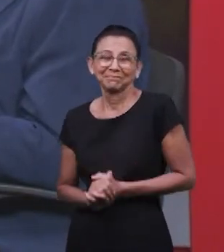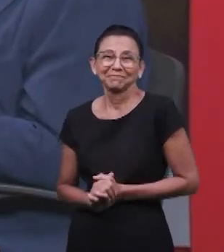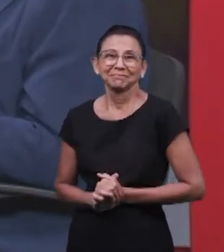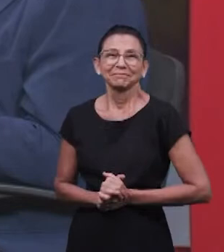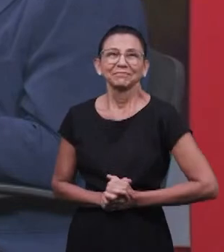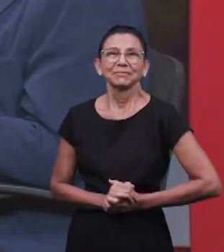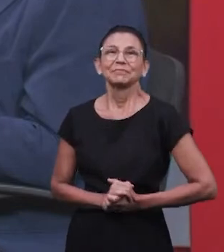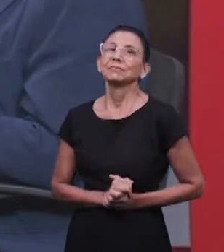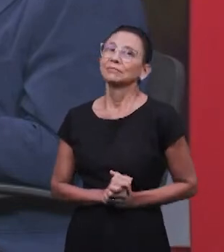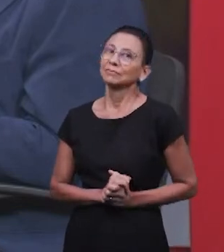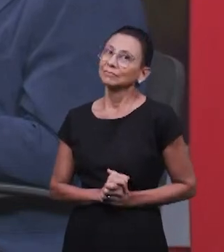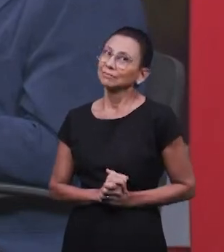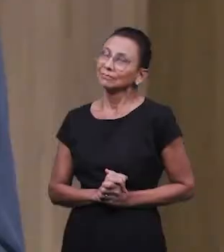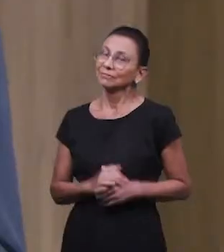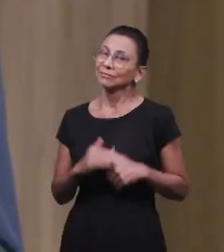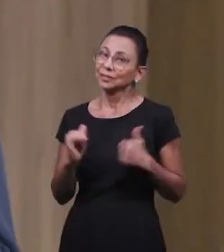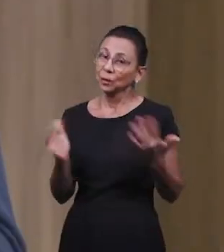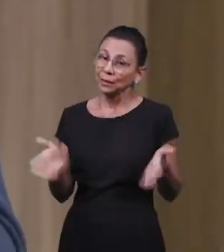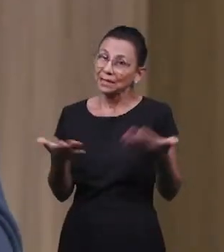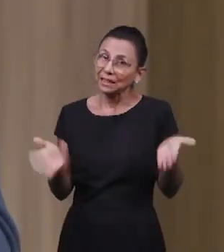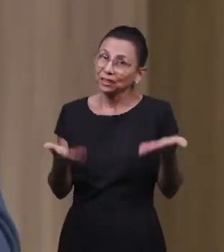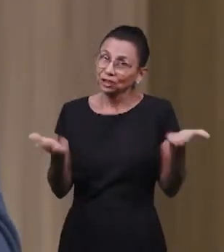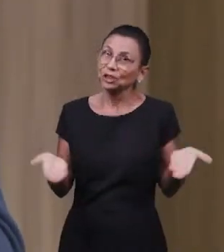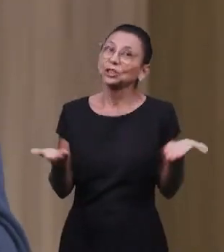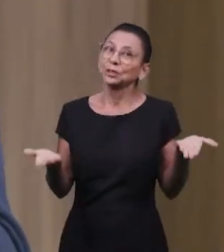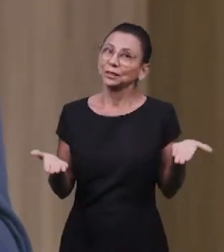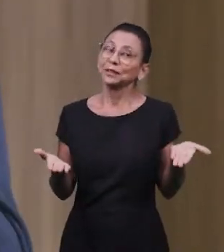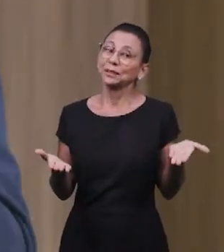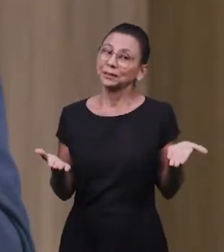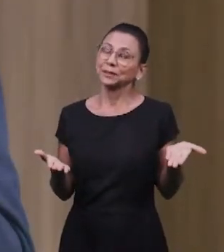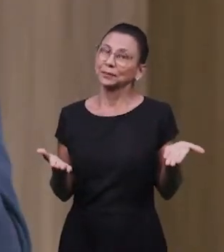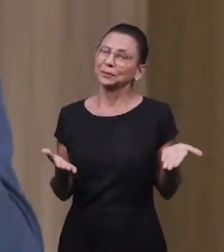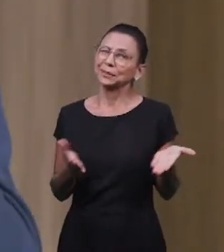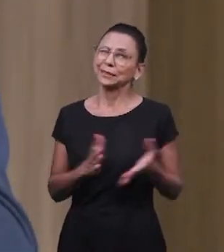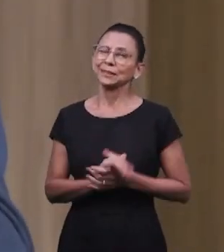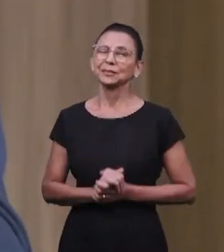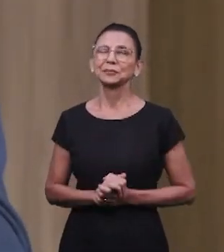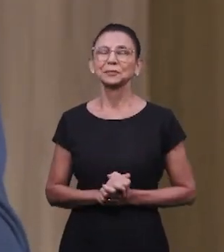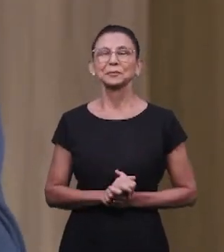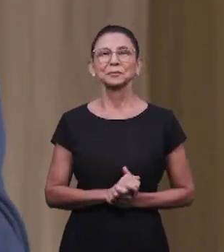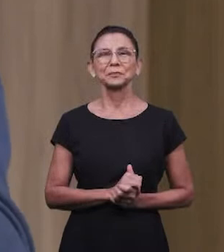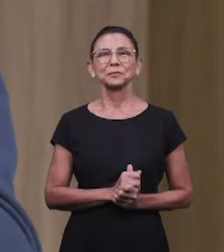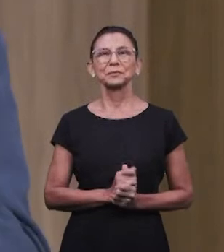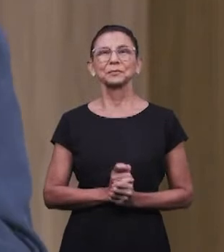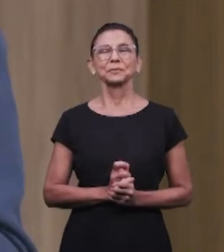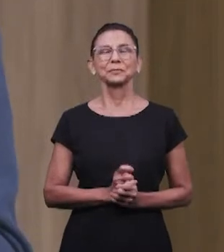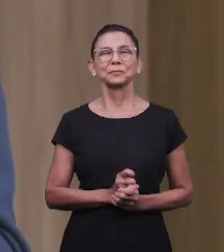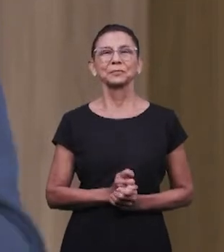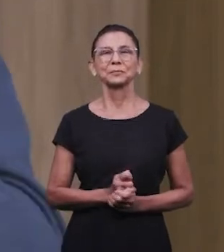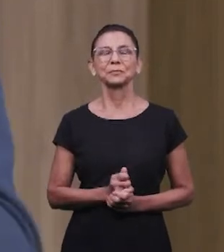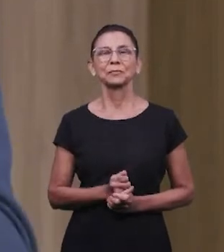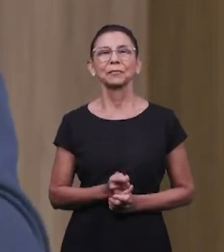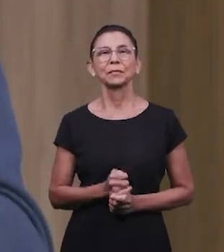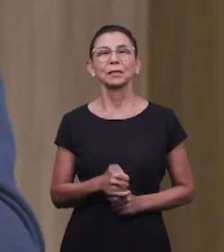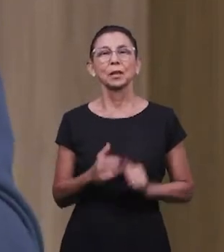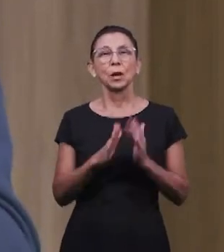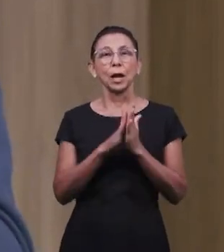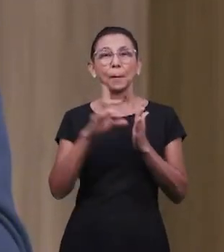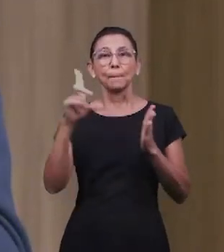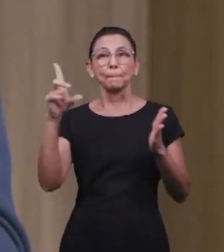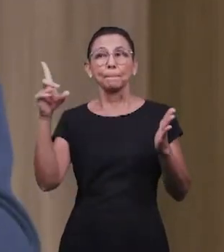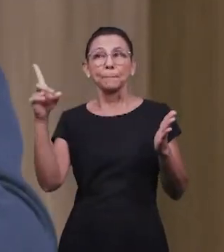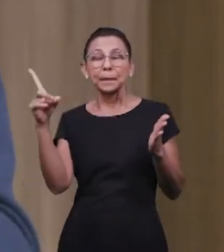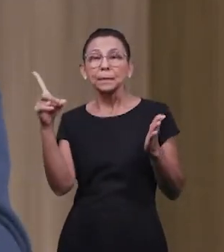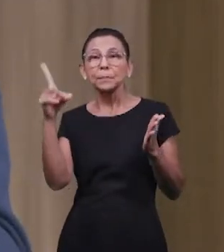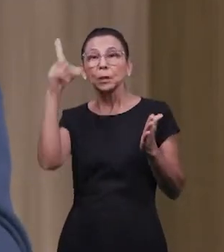alguma coisa da palavra no coração dela. Porque Deus, em Salmo, diz, escondi a palavra no meu coração para não pecar contra ti. Então, os pais devem ter